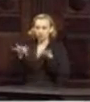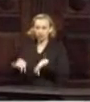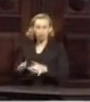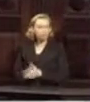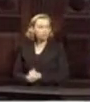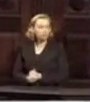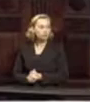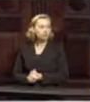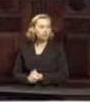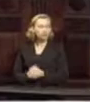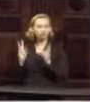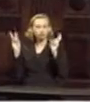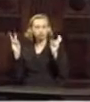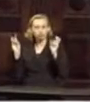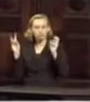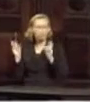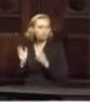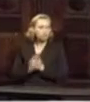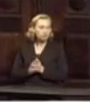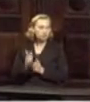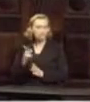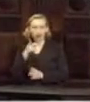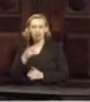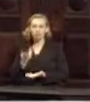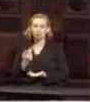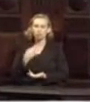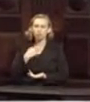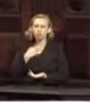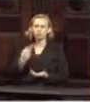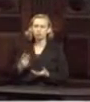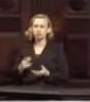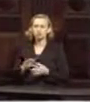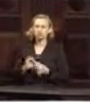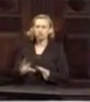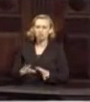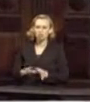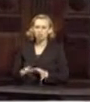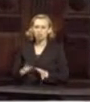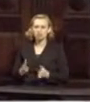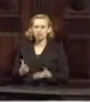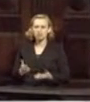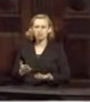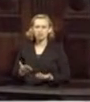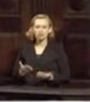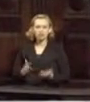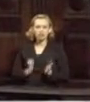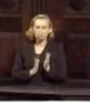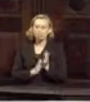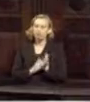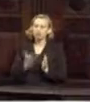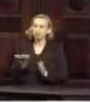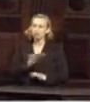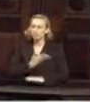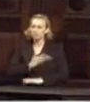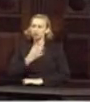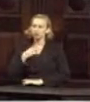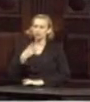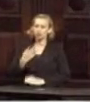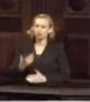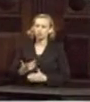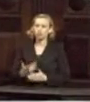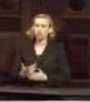com alguns temas a tratar, mas eu não posso deixar de fazer coro ao deputado Luiz Paulo, que me antecedeu,